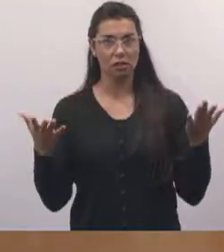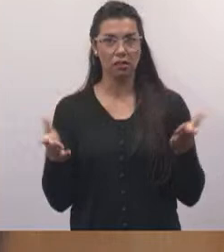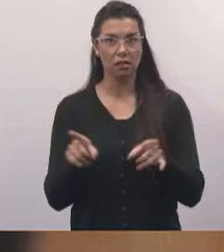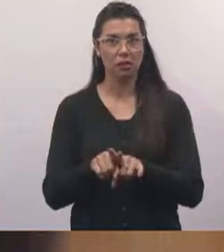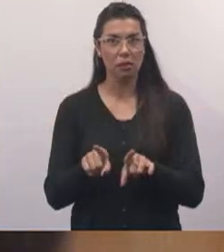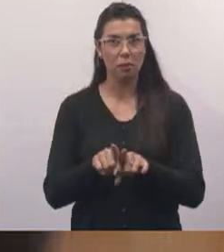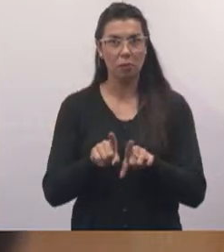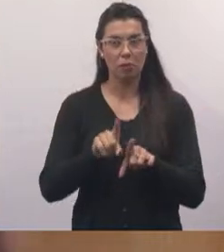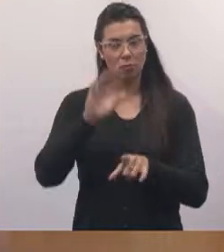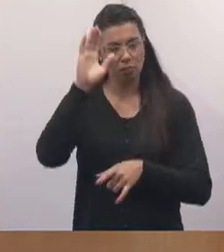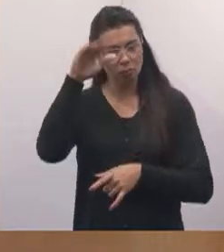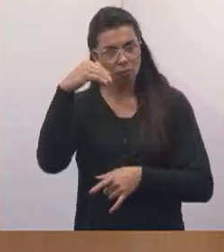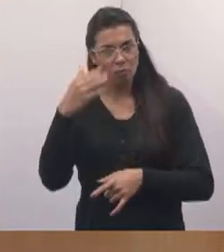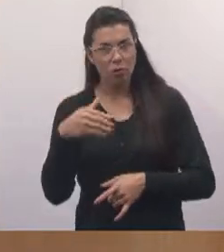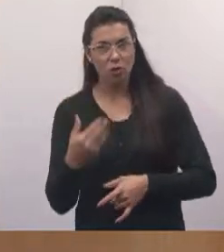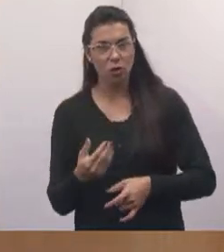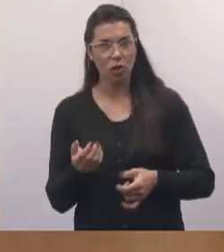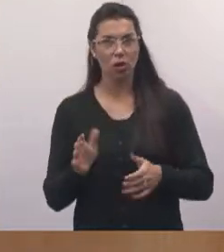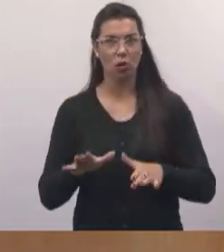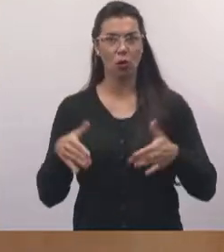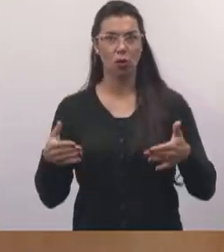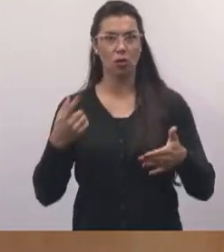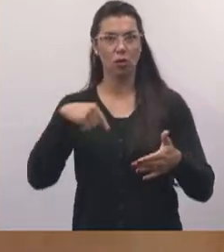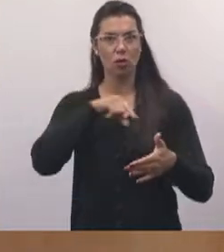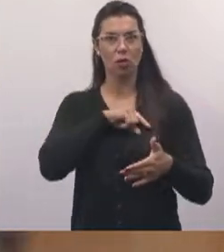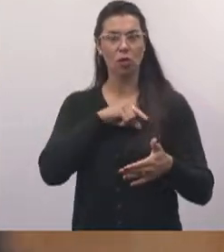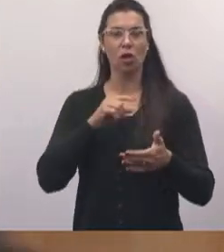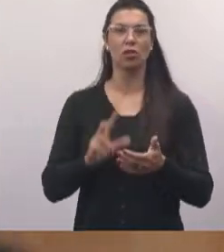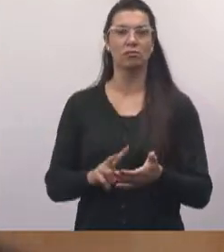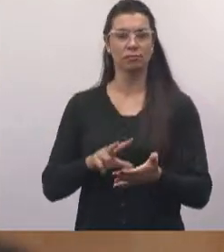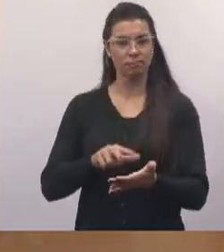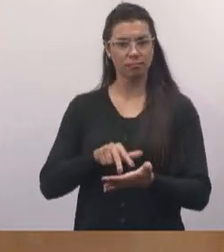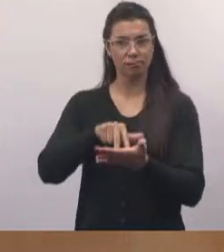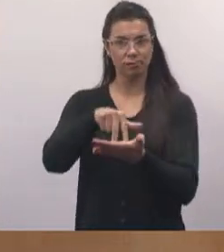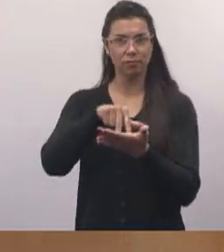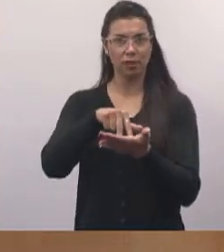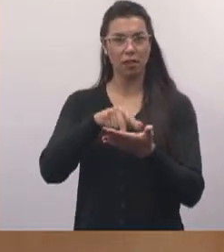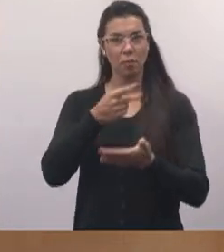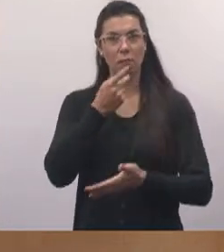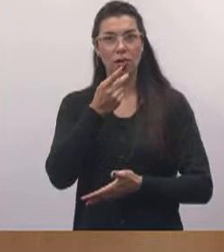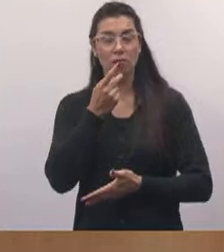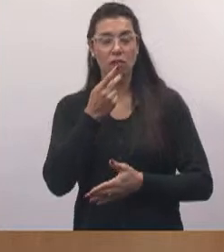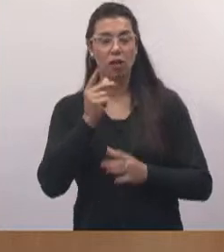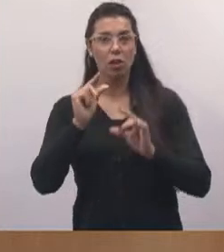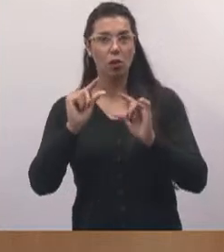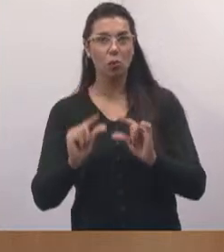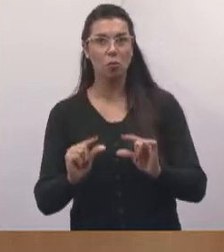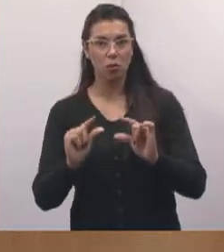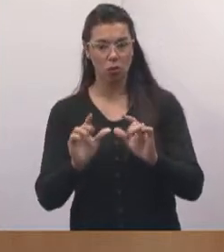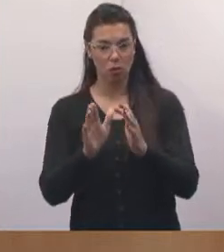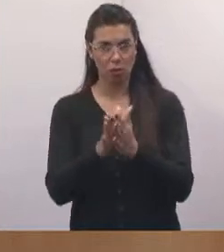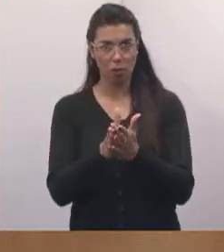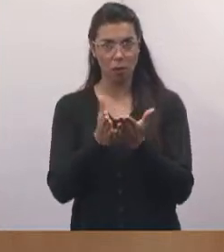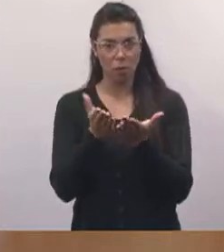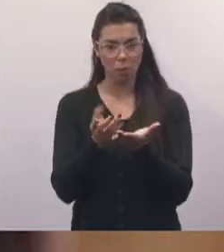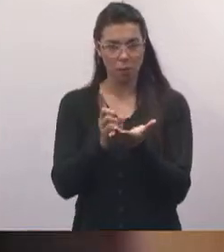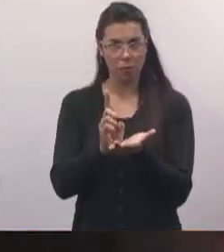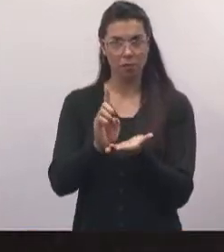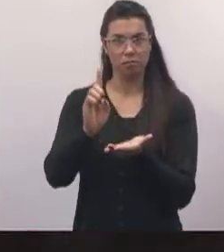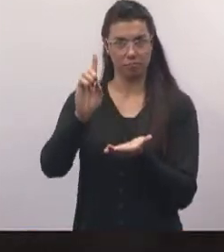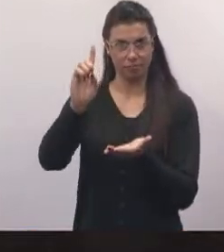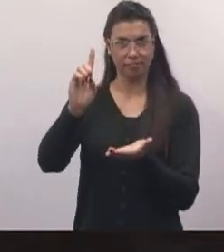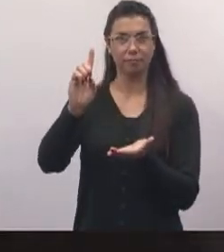com muita honra quando subimos na tribuna para poder falar um pouco da palavra de